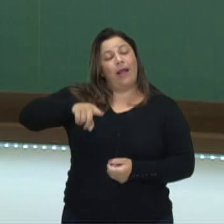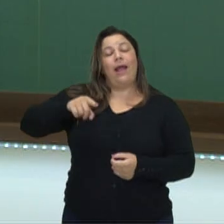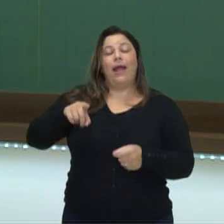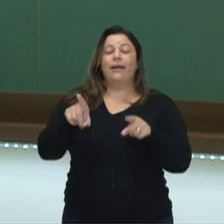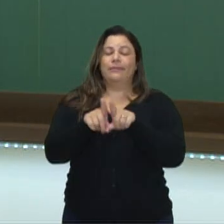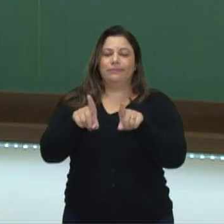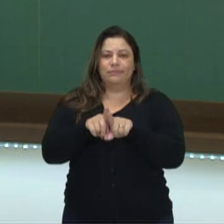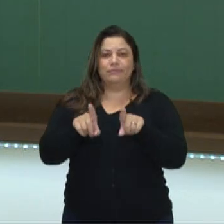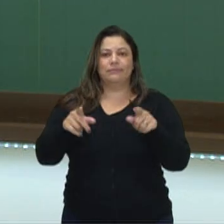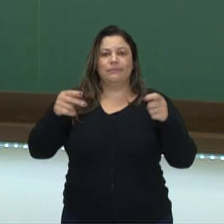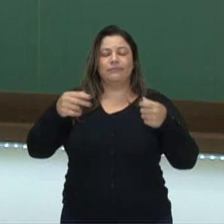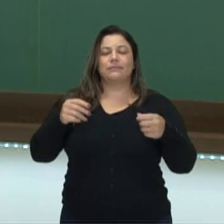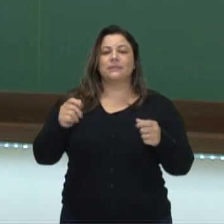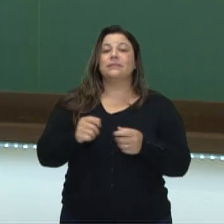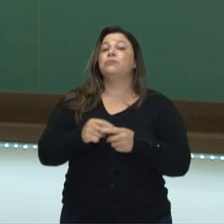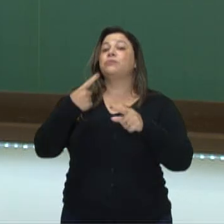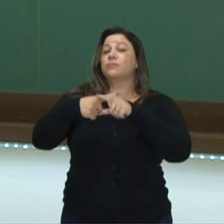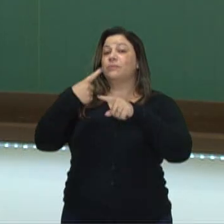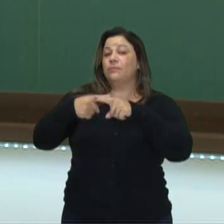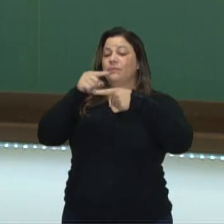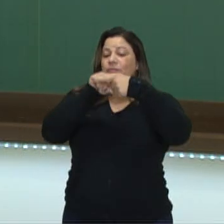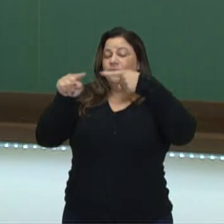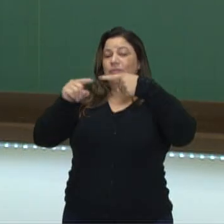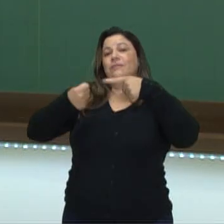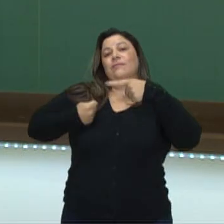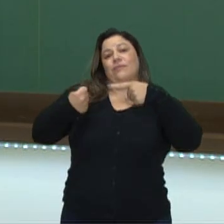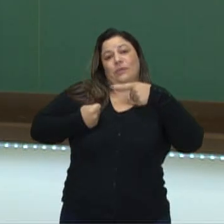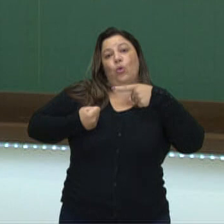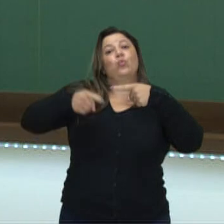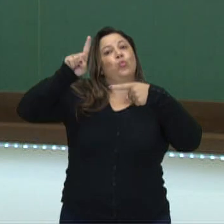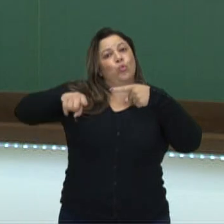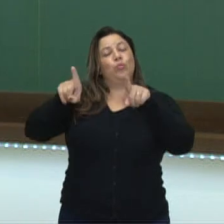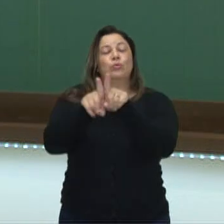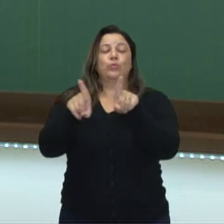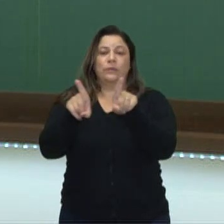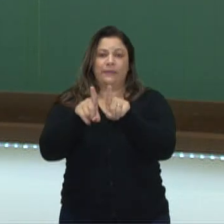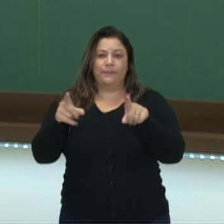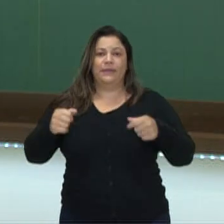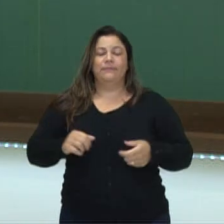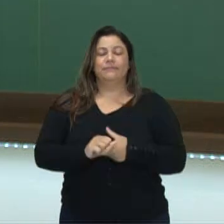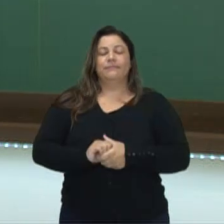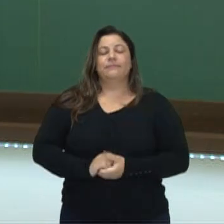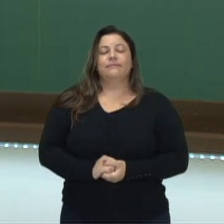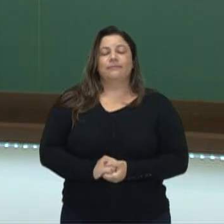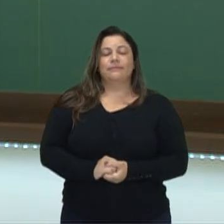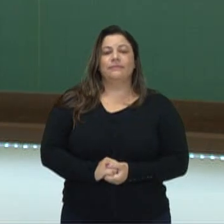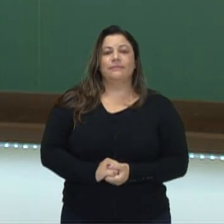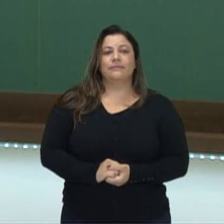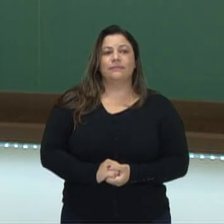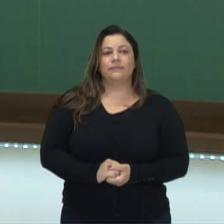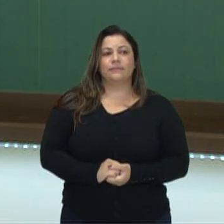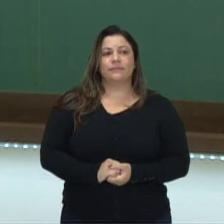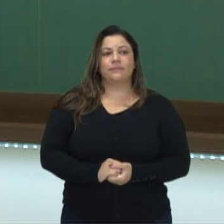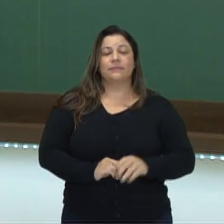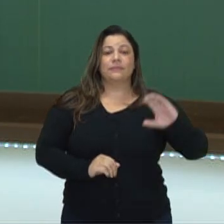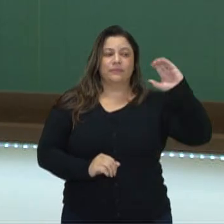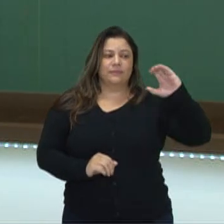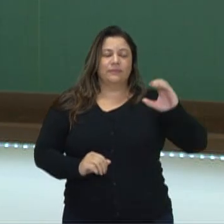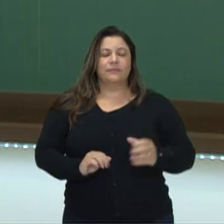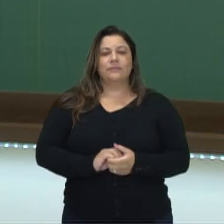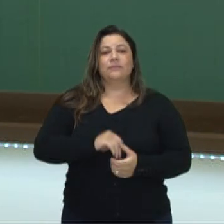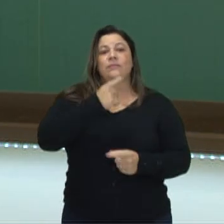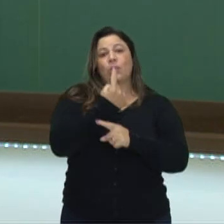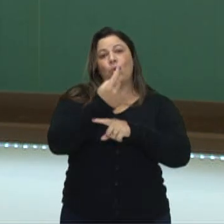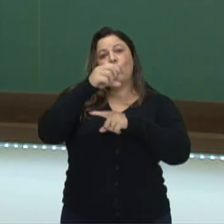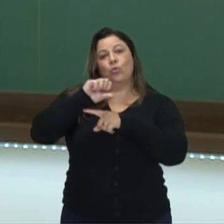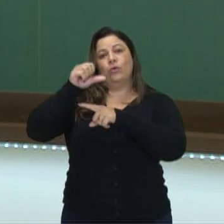também. Lembra que a fração também é um número, tá? Por isso eu posso chamar de número quadrado perfeito. Na letra C eu tenho